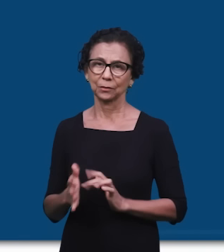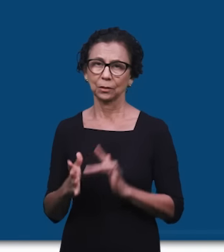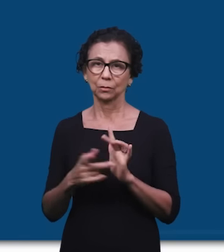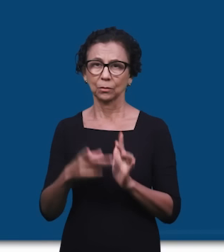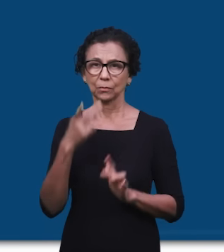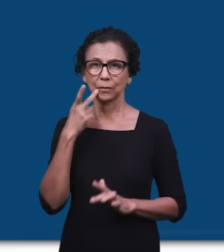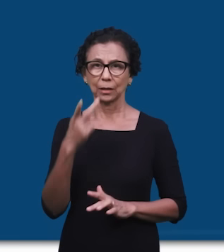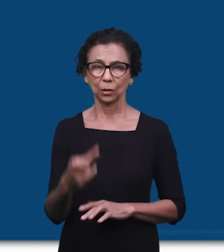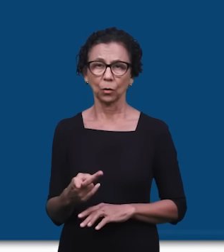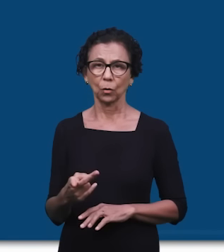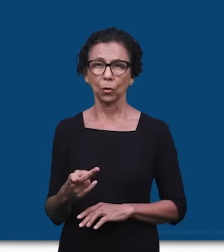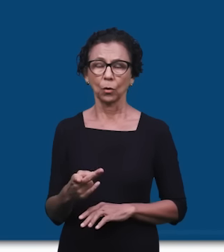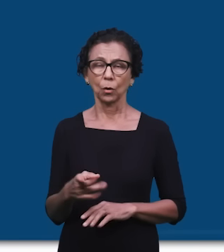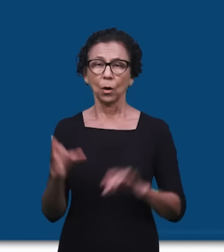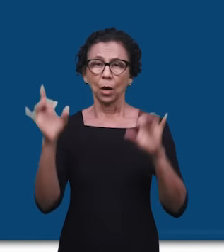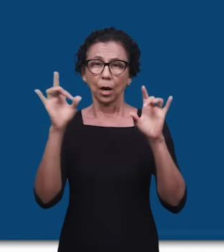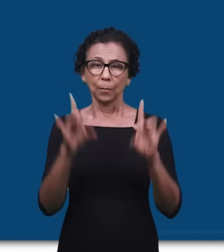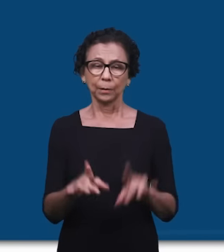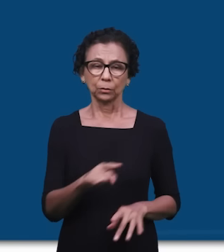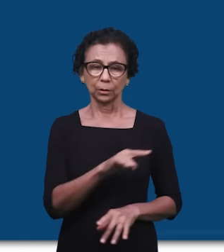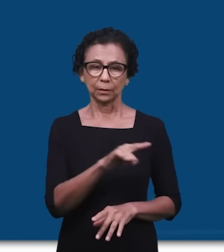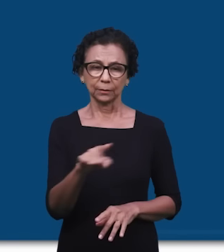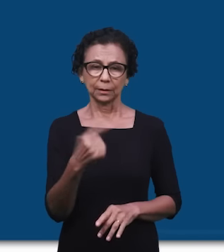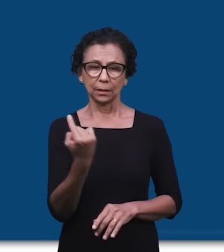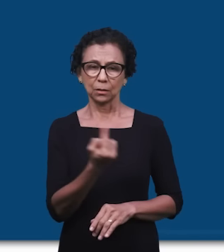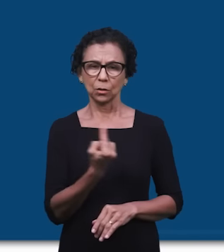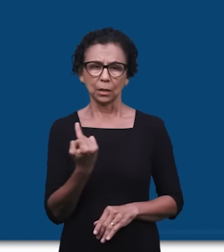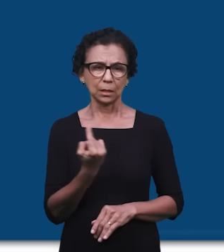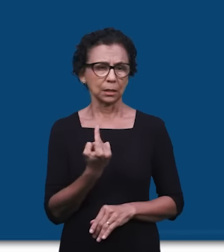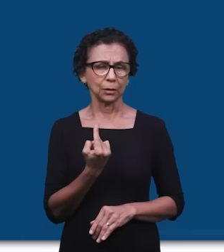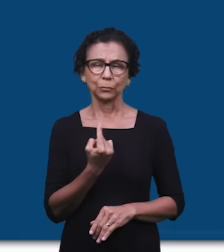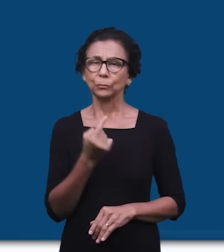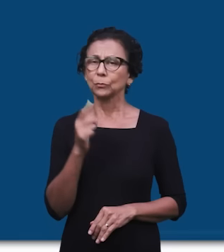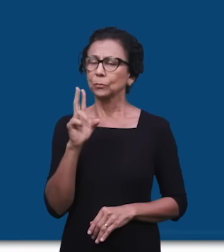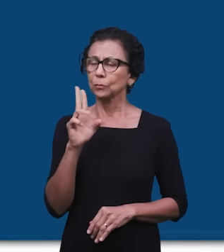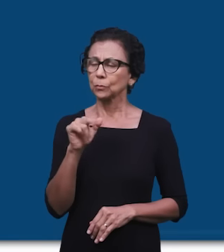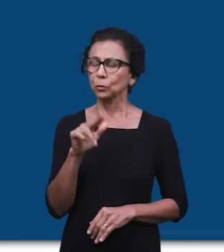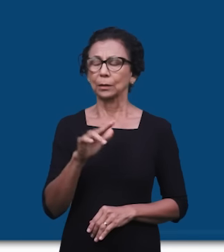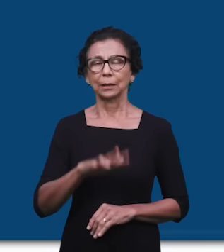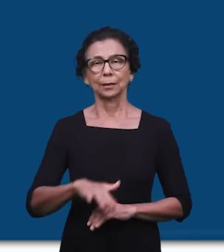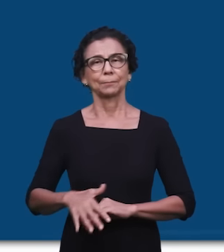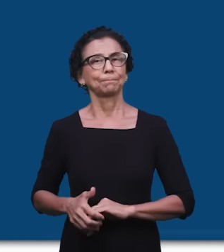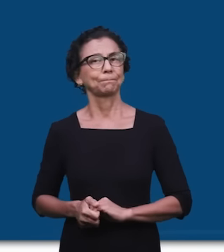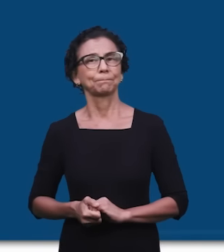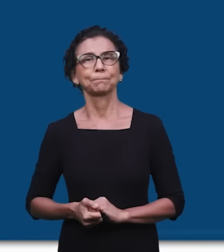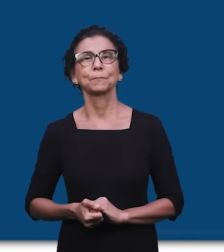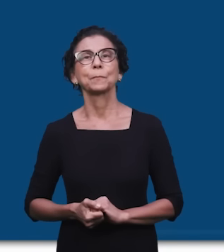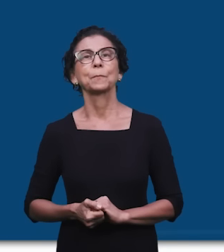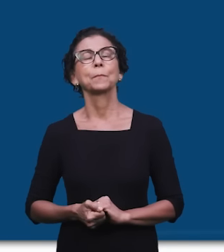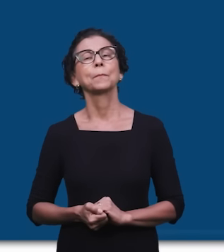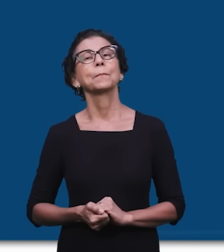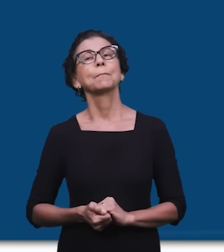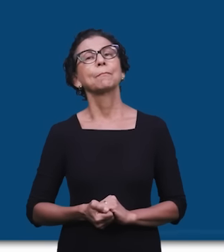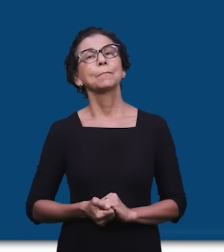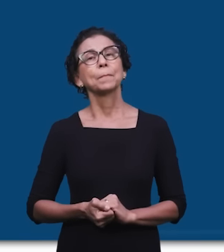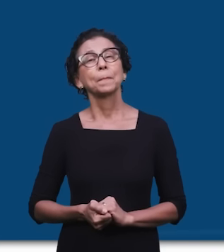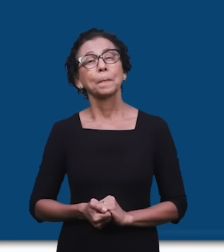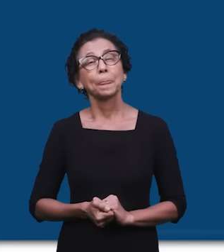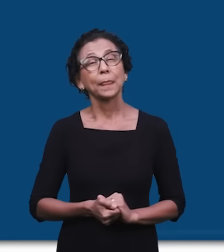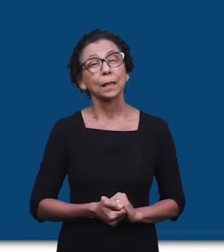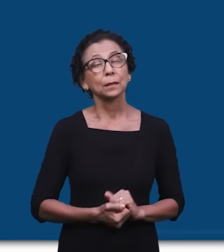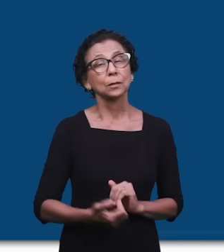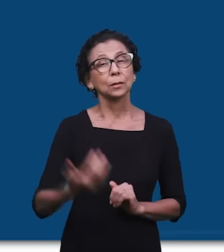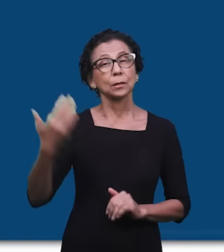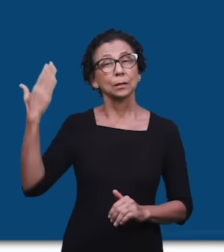seja, todas as evidências, todas as operações do Senhor Jesus, elas viriam a acontecer na vida da igreja. Por conta de quê?